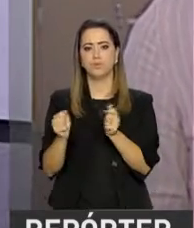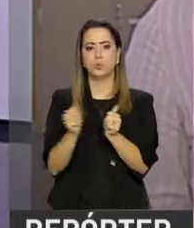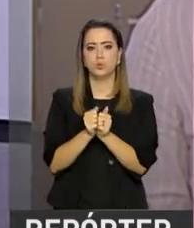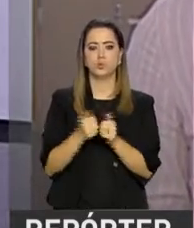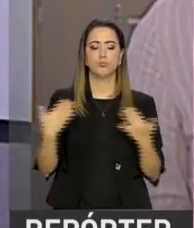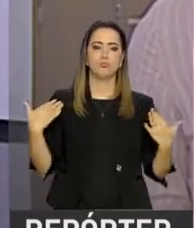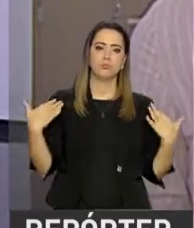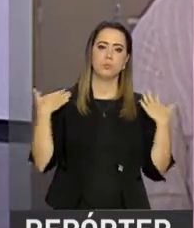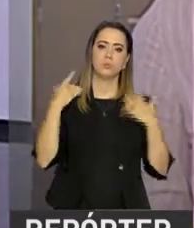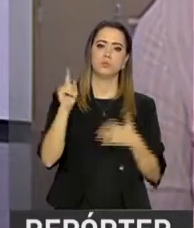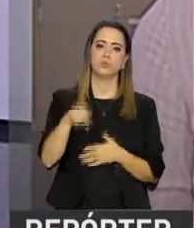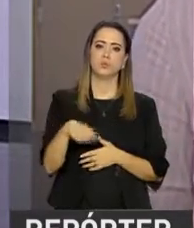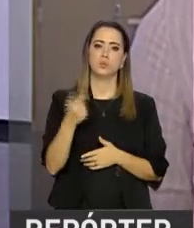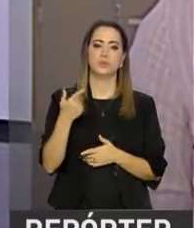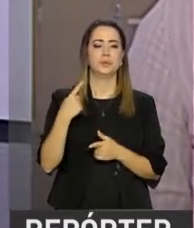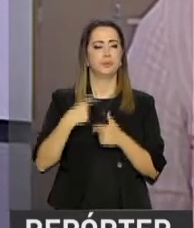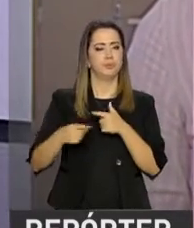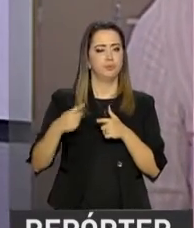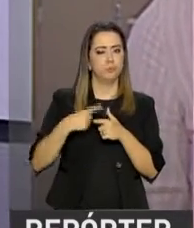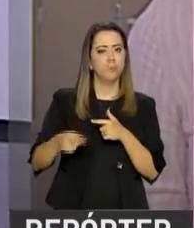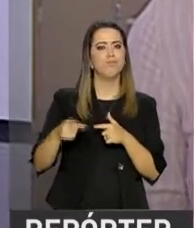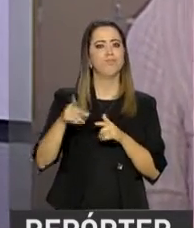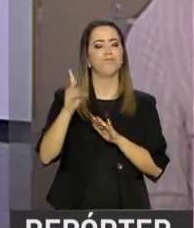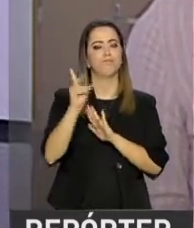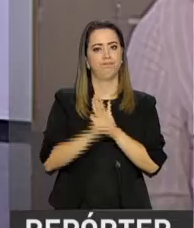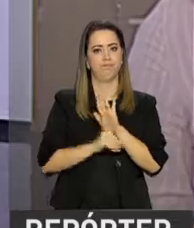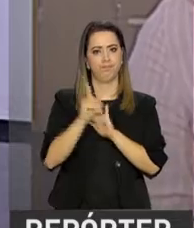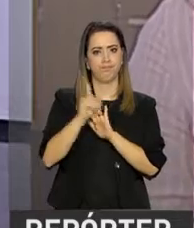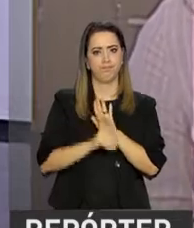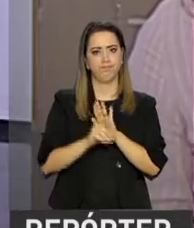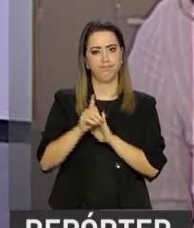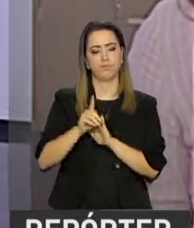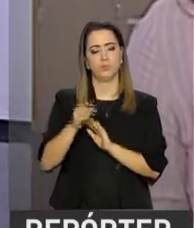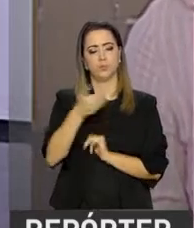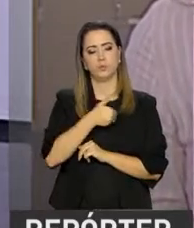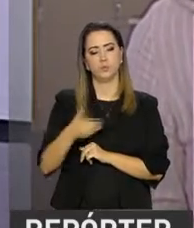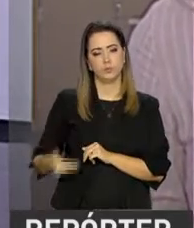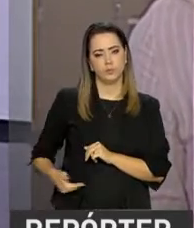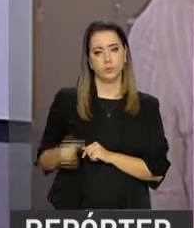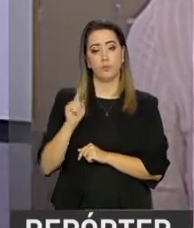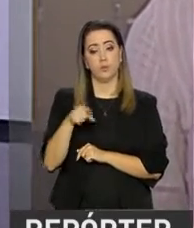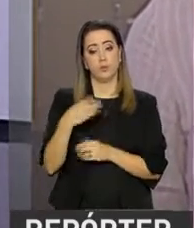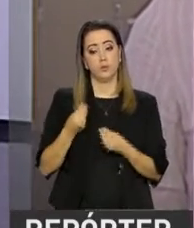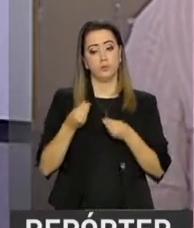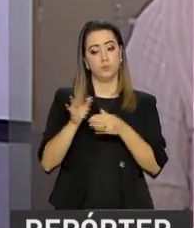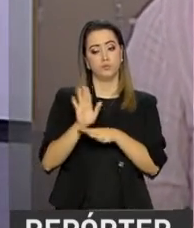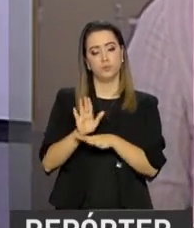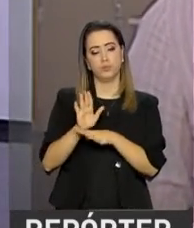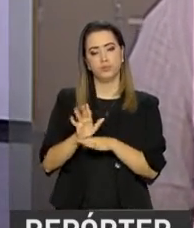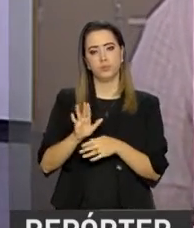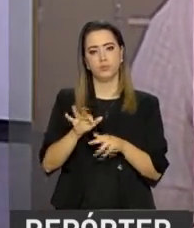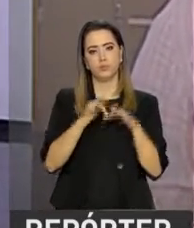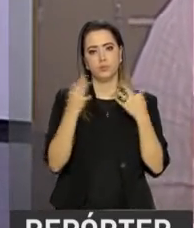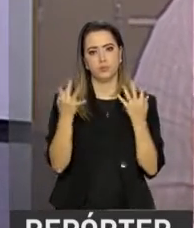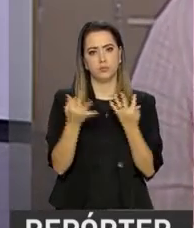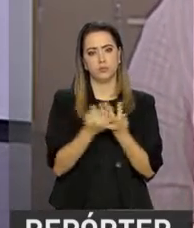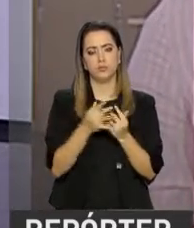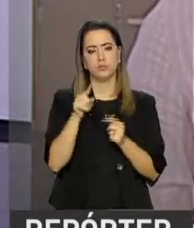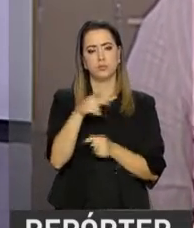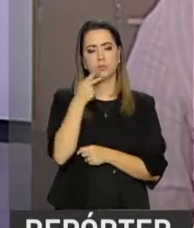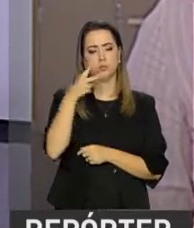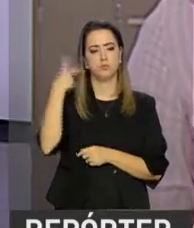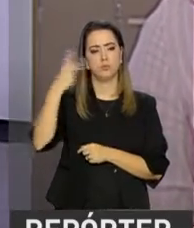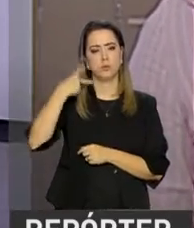de Anderson era um atentado à democracia. O presidente prestou solidariedade às famílias das vítimas e lembrou que a